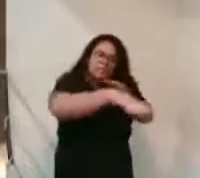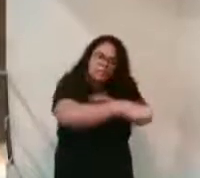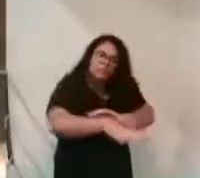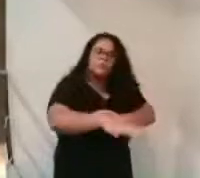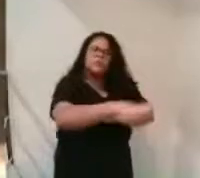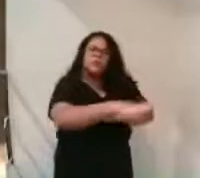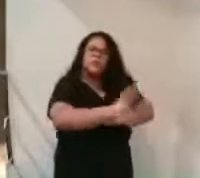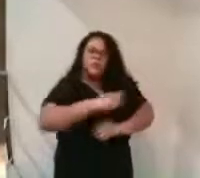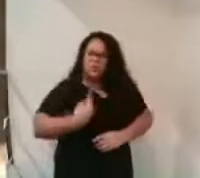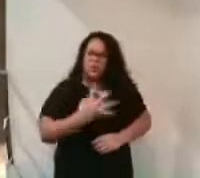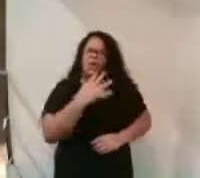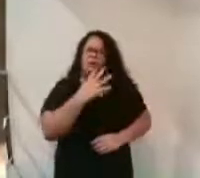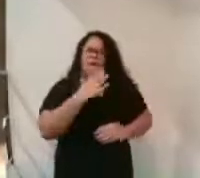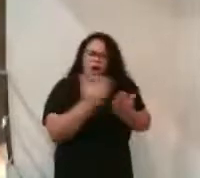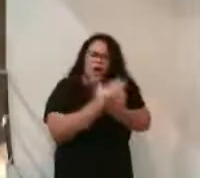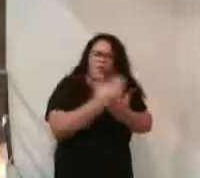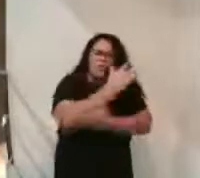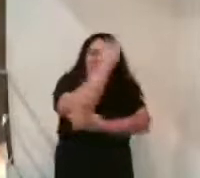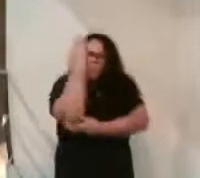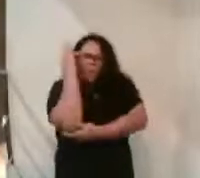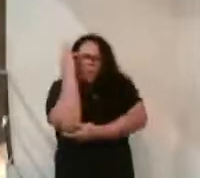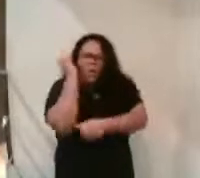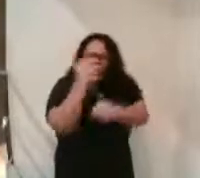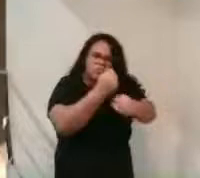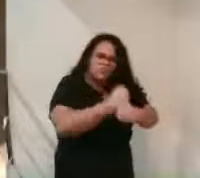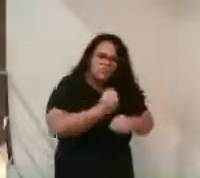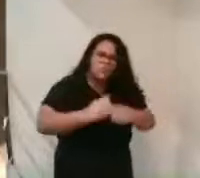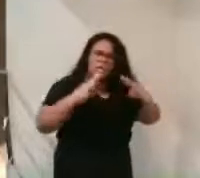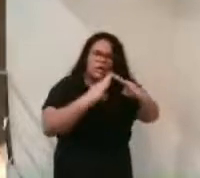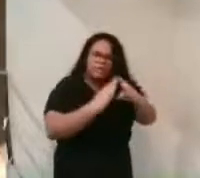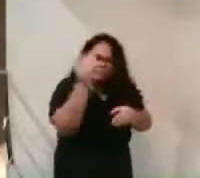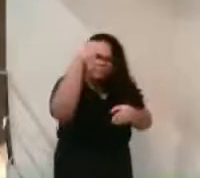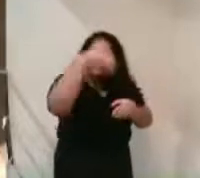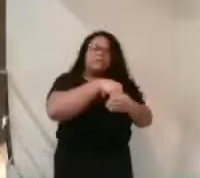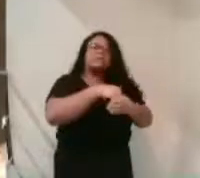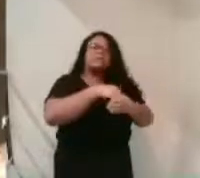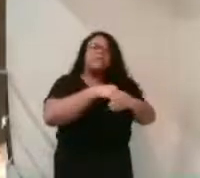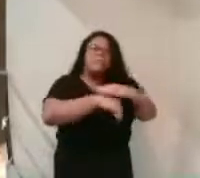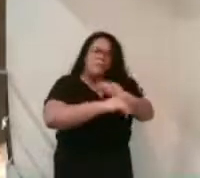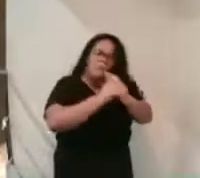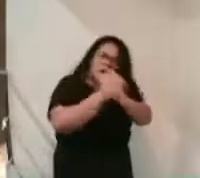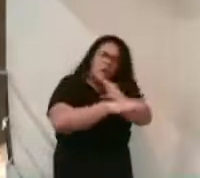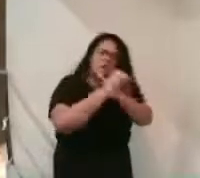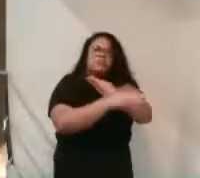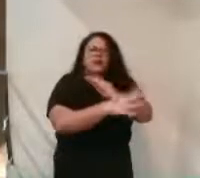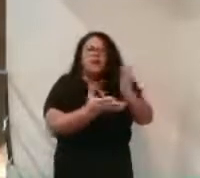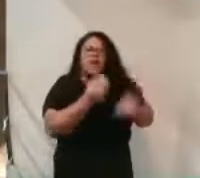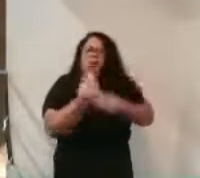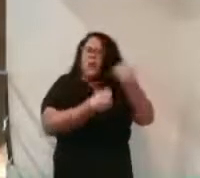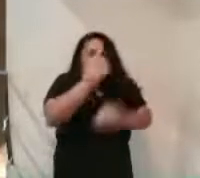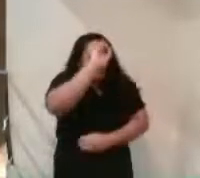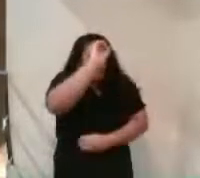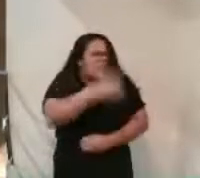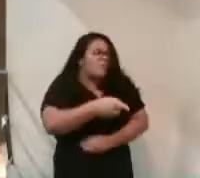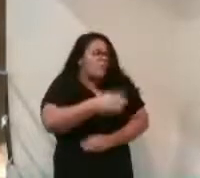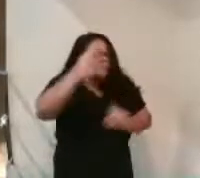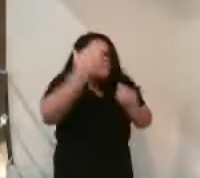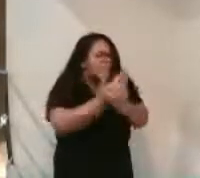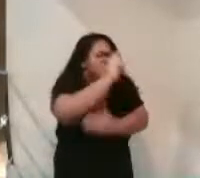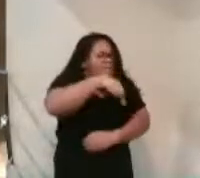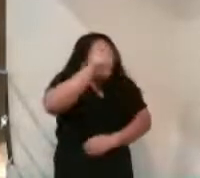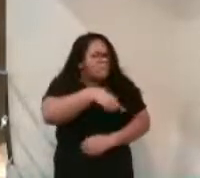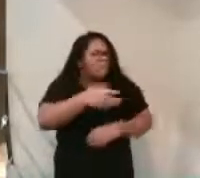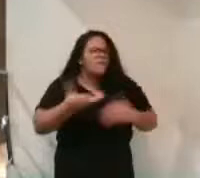pessoas em que a casa dela era dentro do lixão. Não dá para fechar na canetada, não dá para fechar usando o